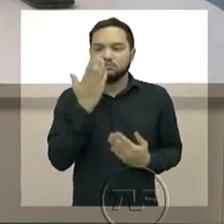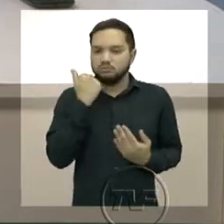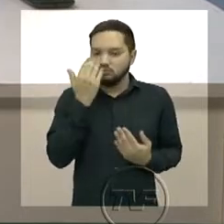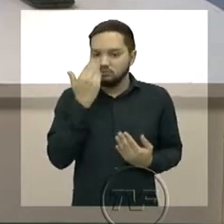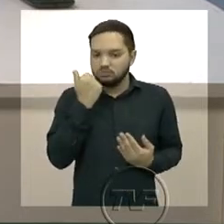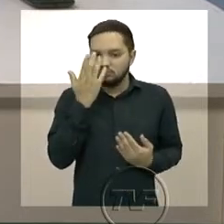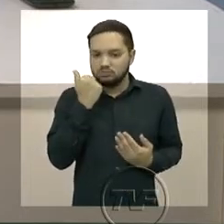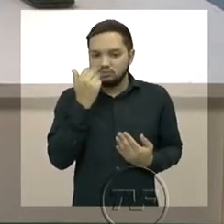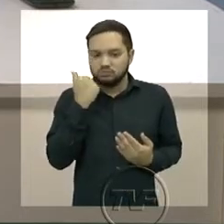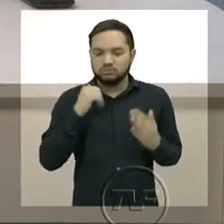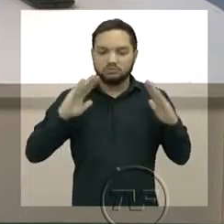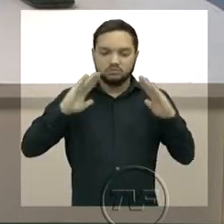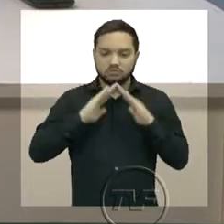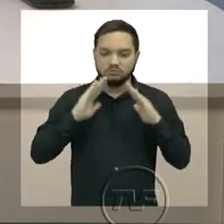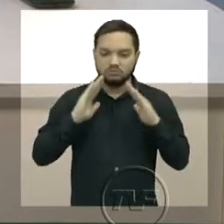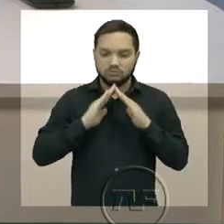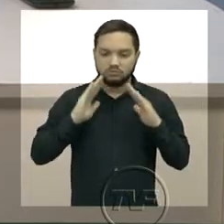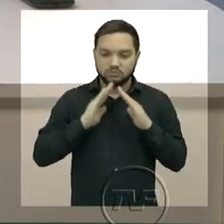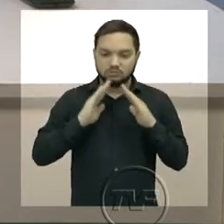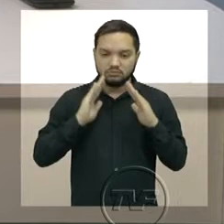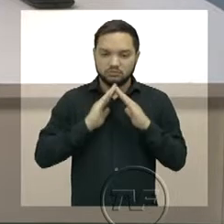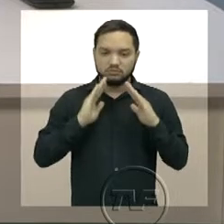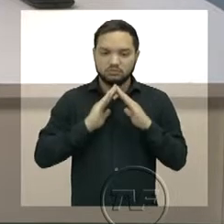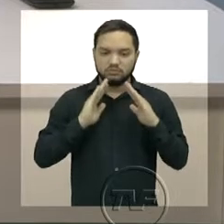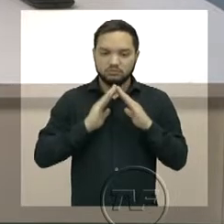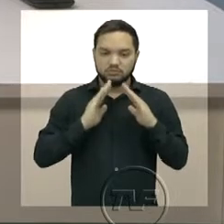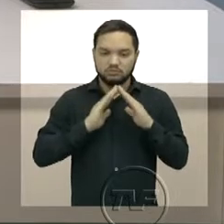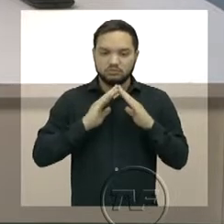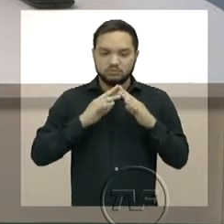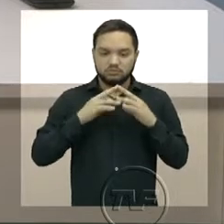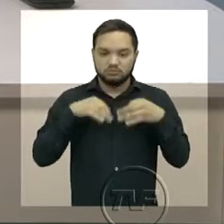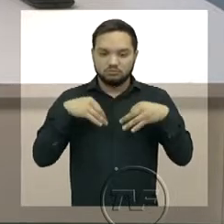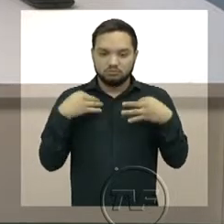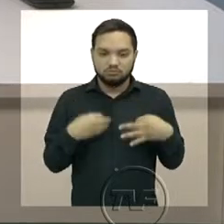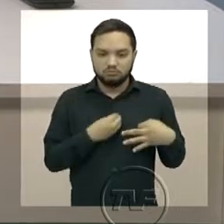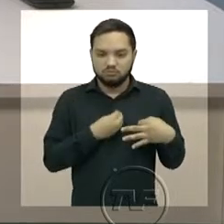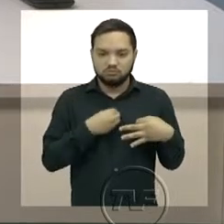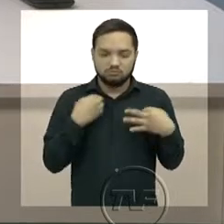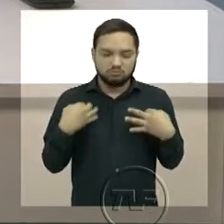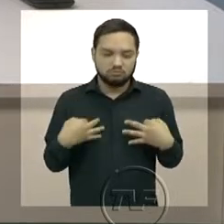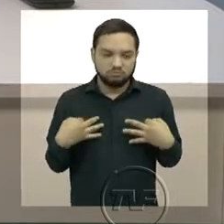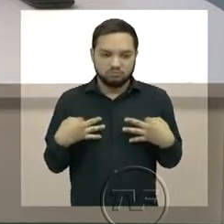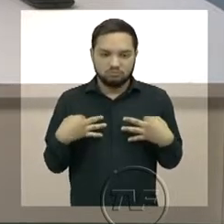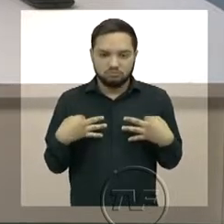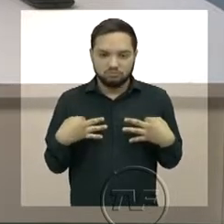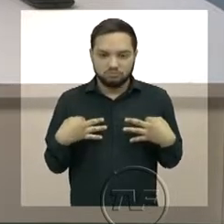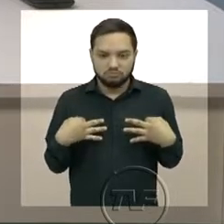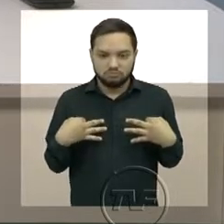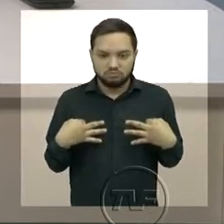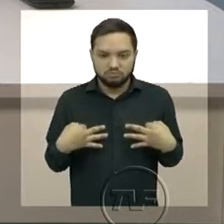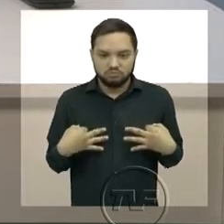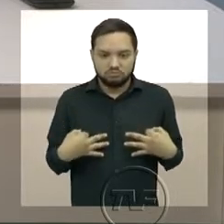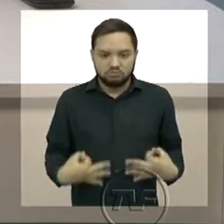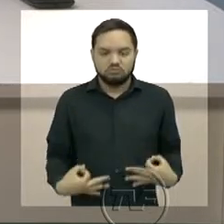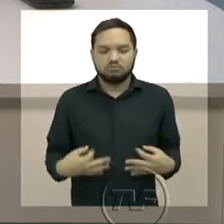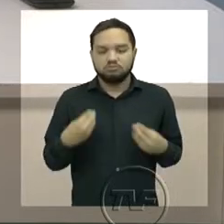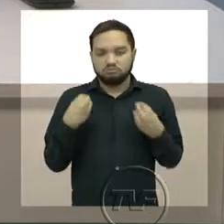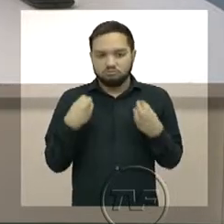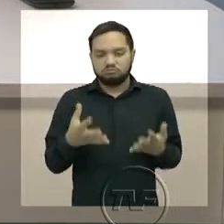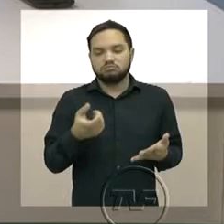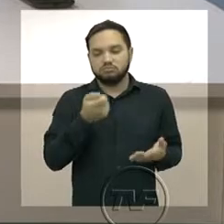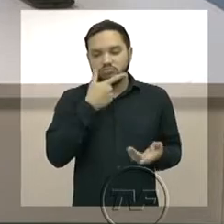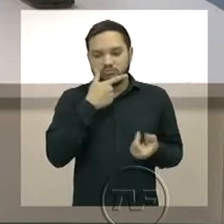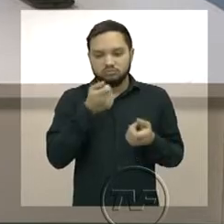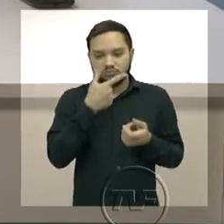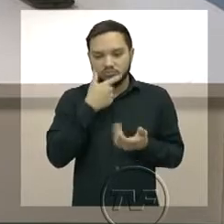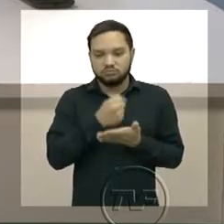ao teto, a dignidade da própria garantia de medicação, Mas, principalmente